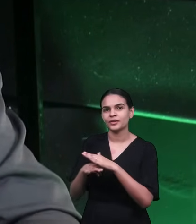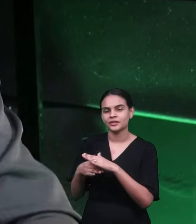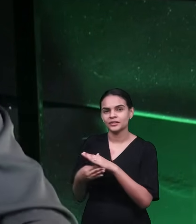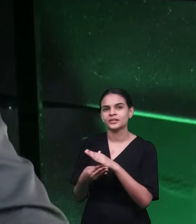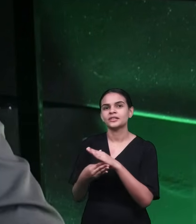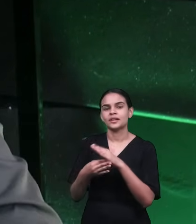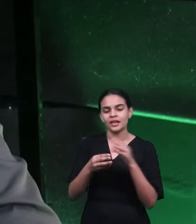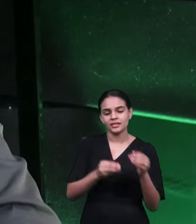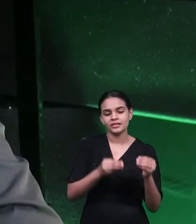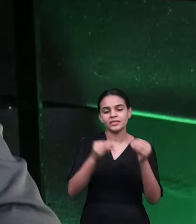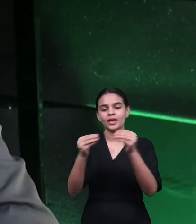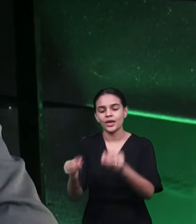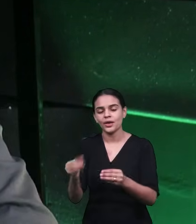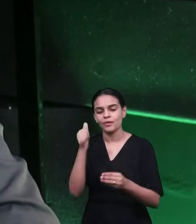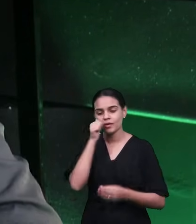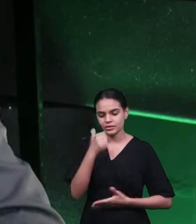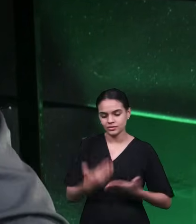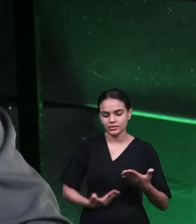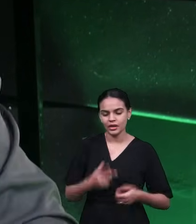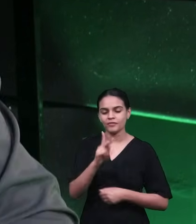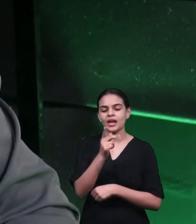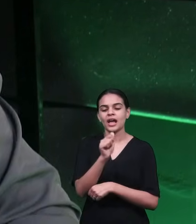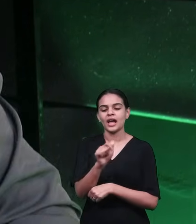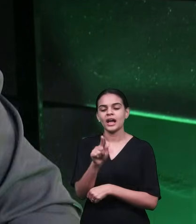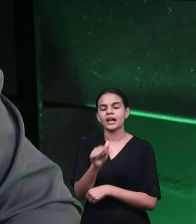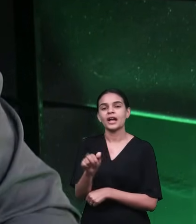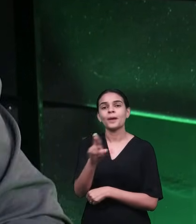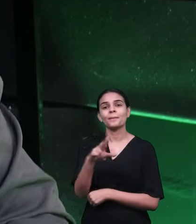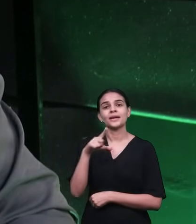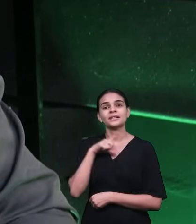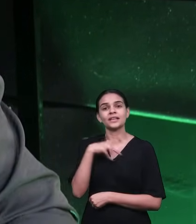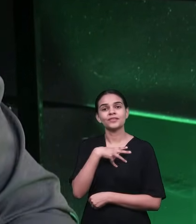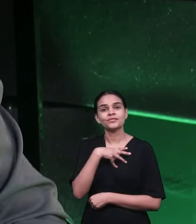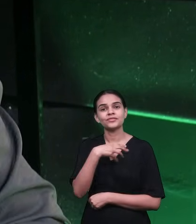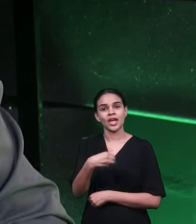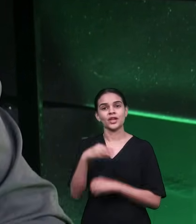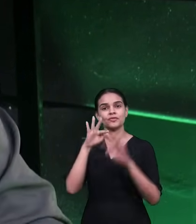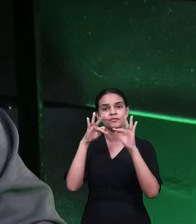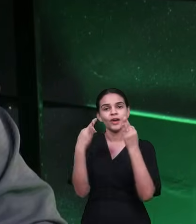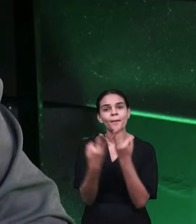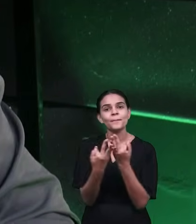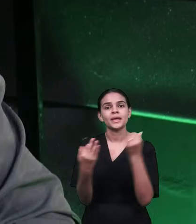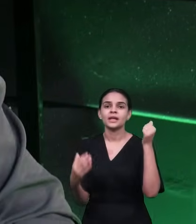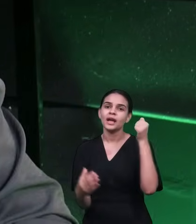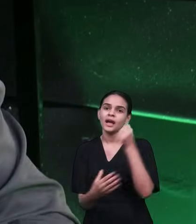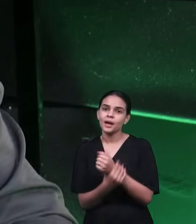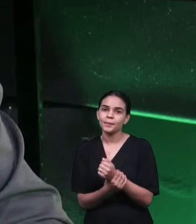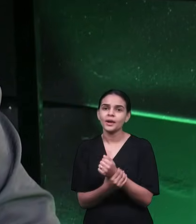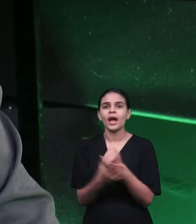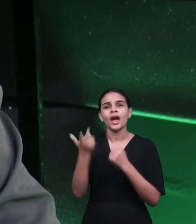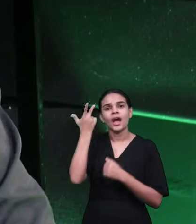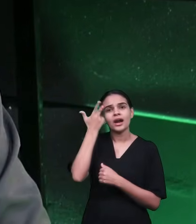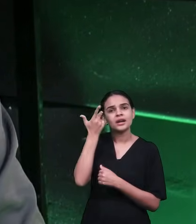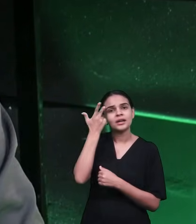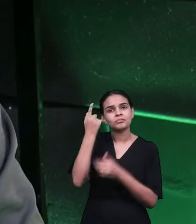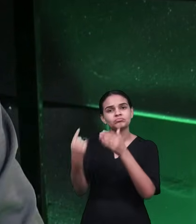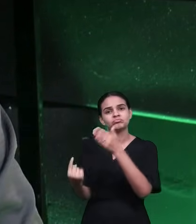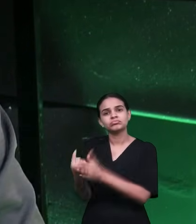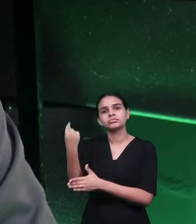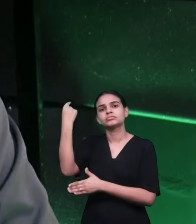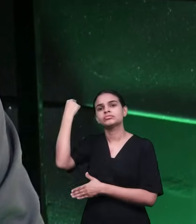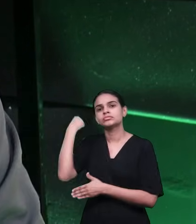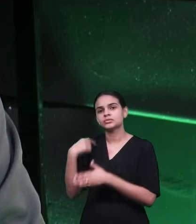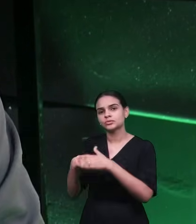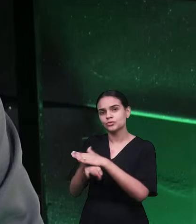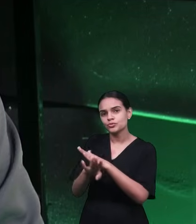para que Abraão tenha um filho com ela, né? Isso era um costume, né? Eu gostaria que o pastor até falasse sobre isso. Era um costume da época, mas nós vemos